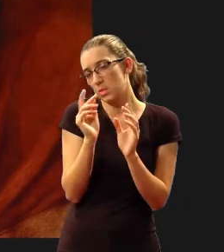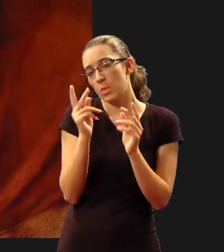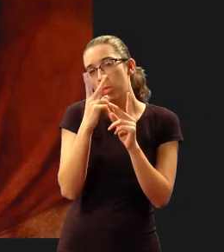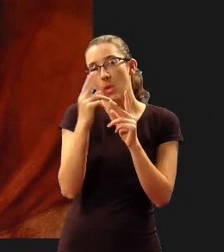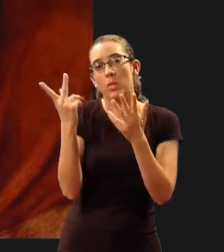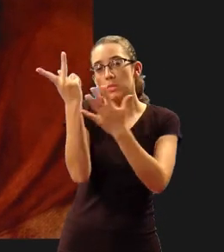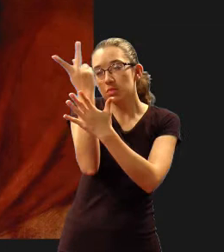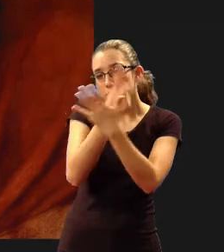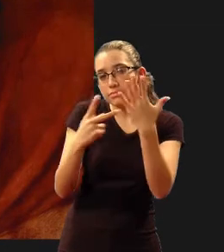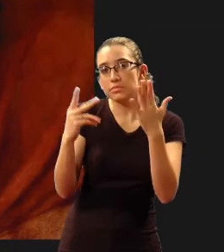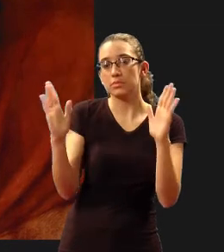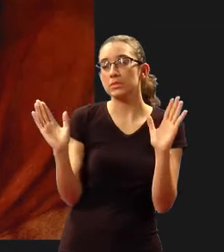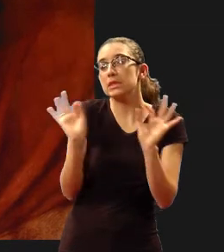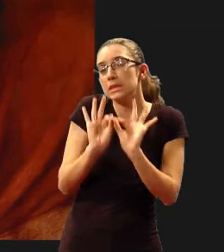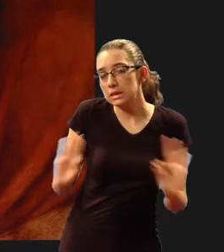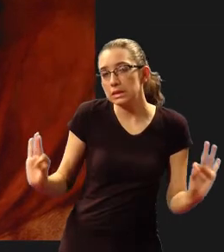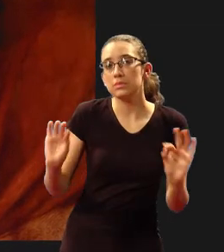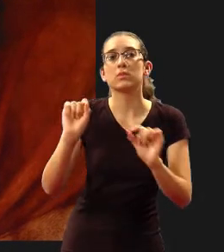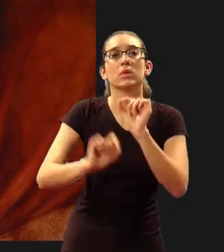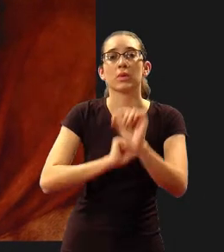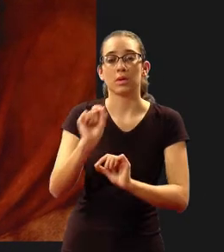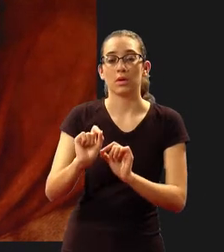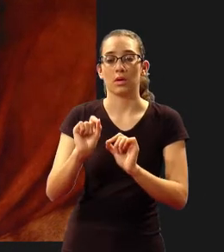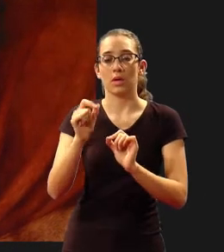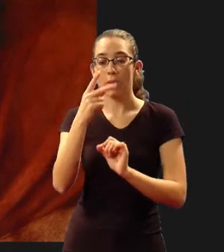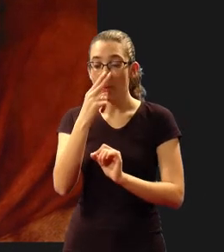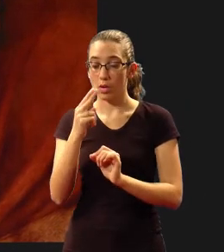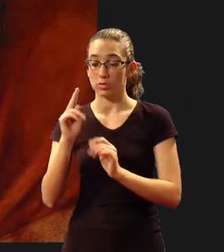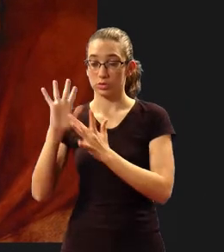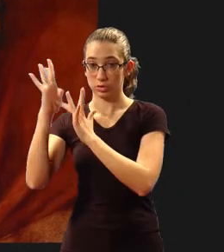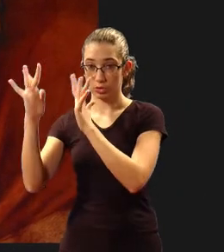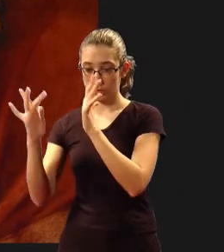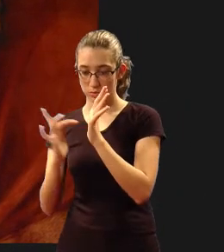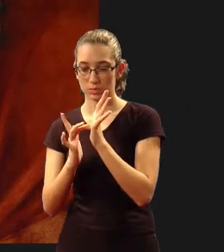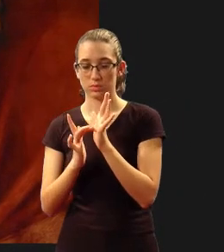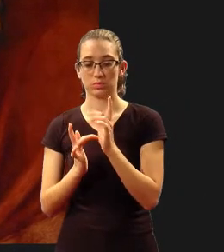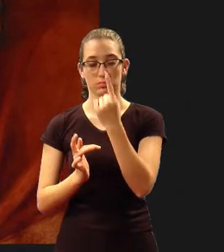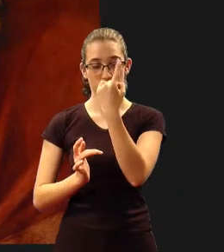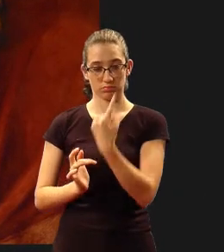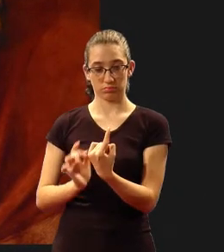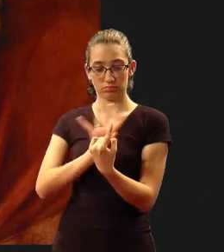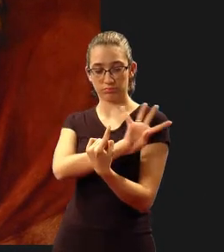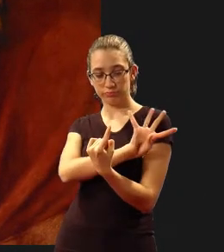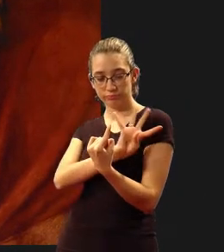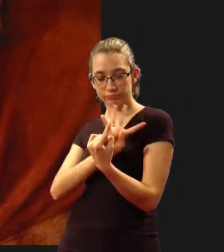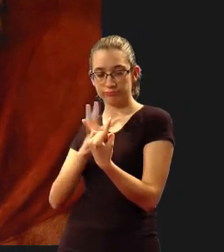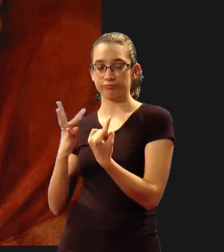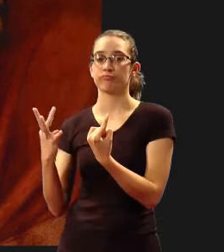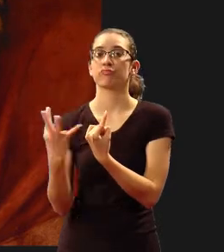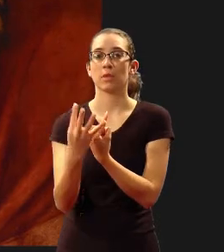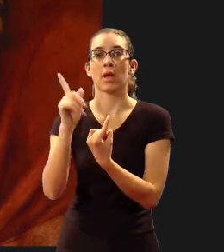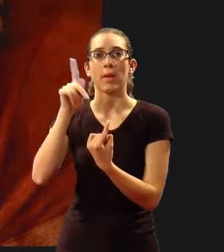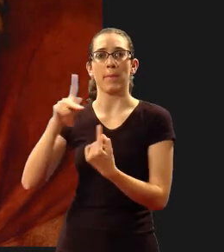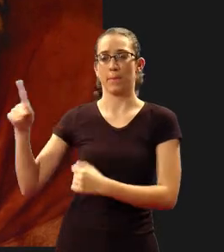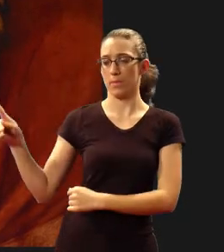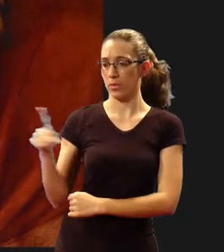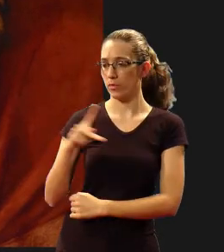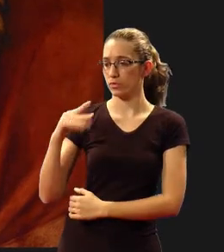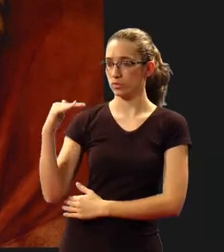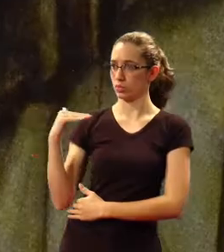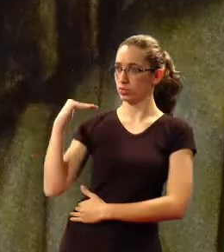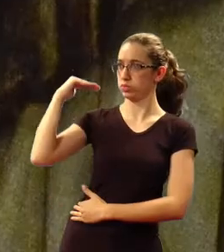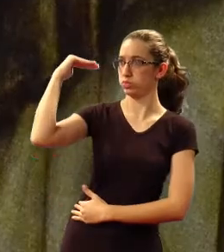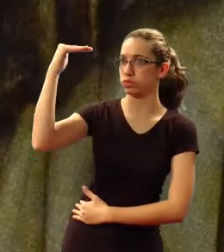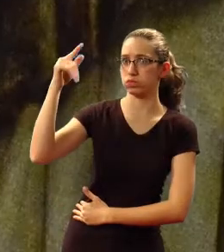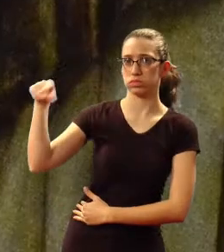compacta. Jesus, ele está cercado pelos doutores e professores